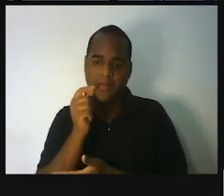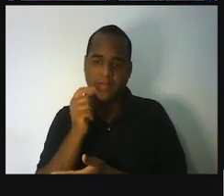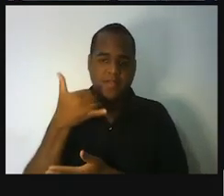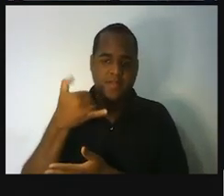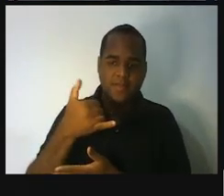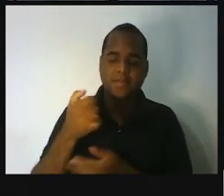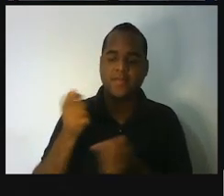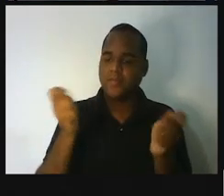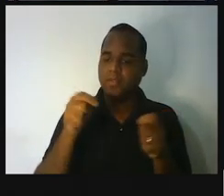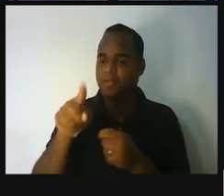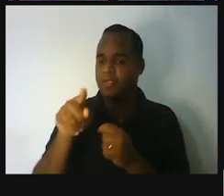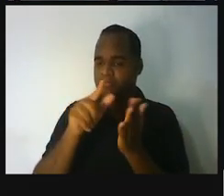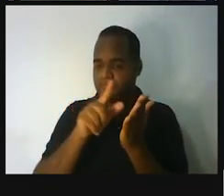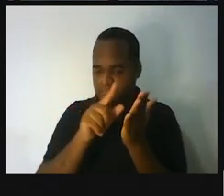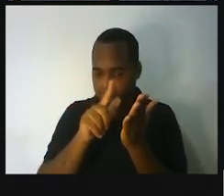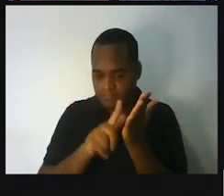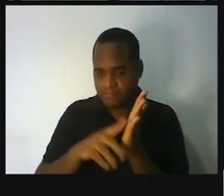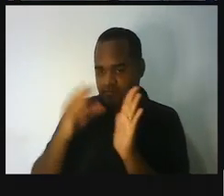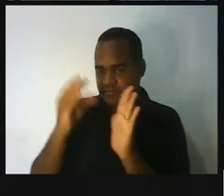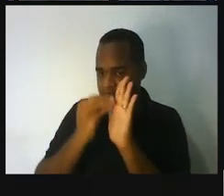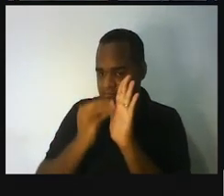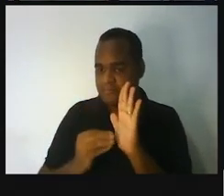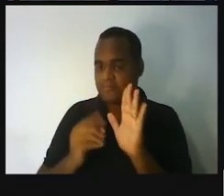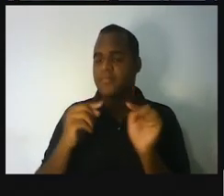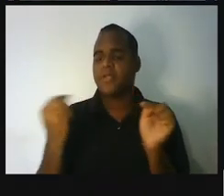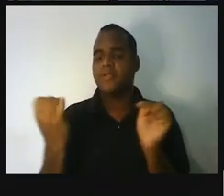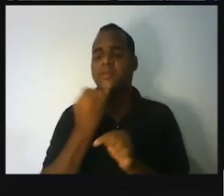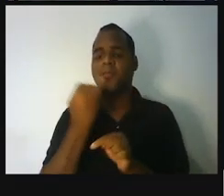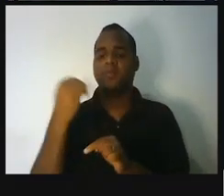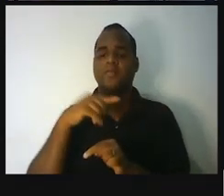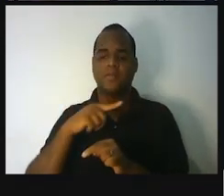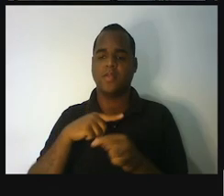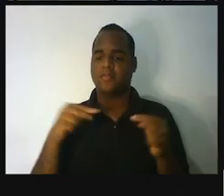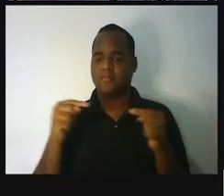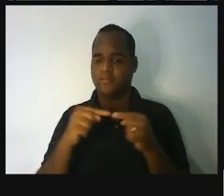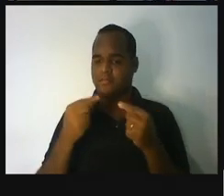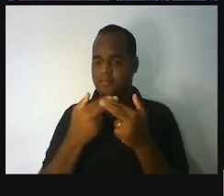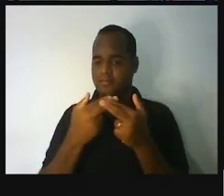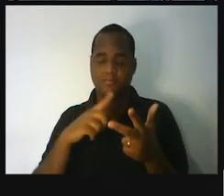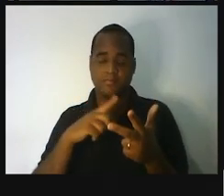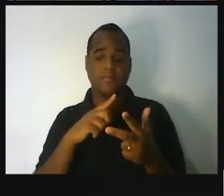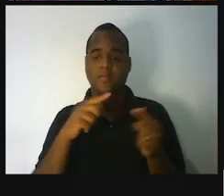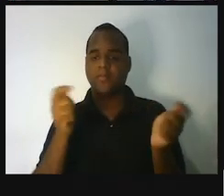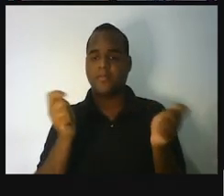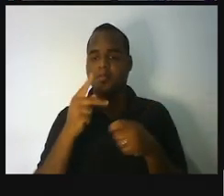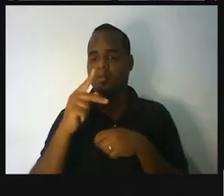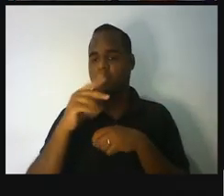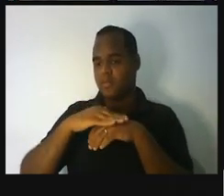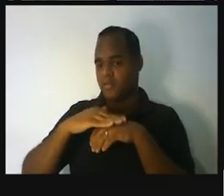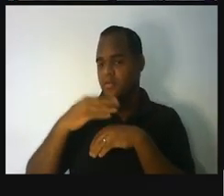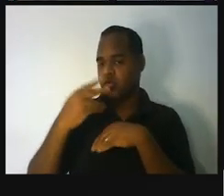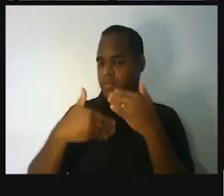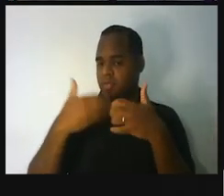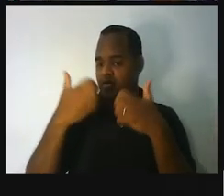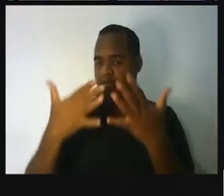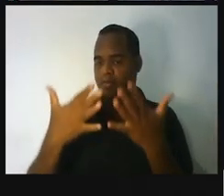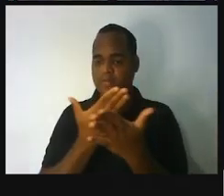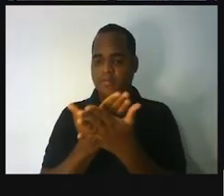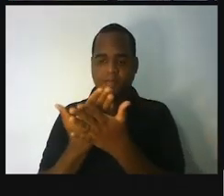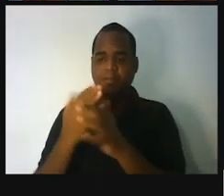vá registrando tudo aquilo que você considerar importante e que você possa depois pegar para estudar